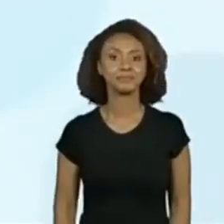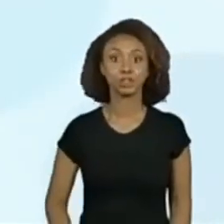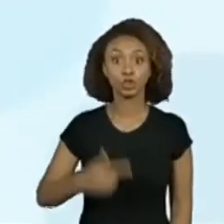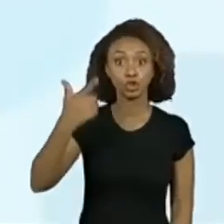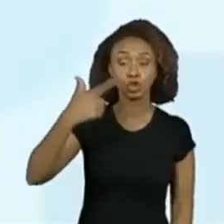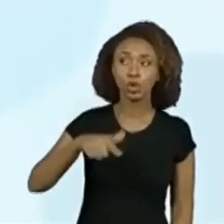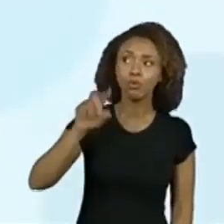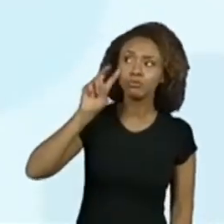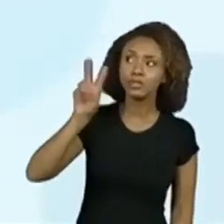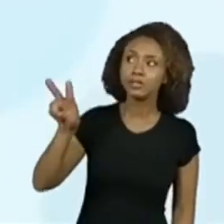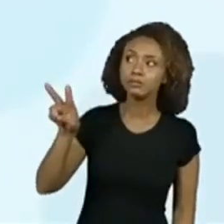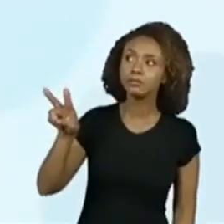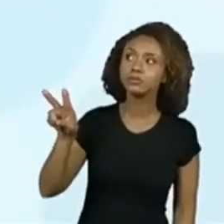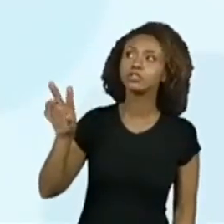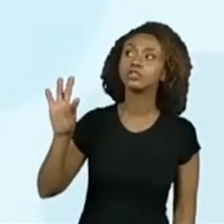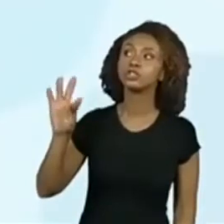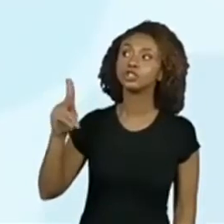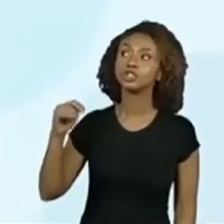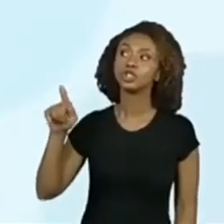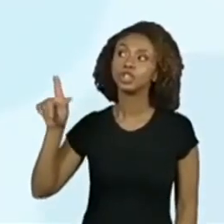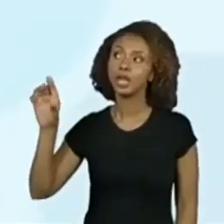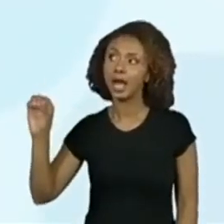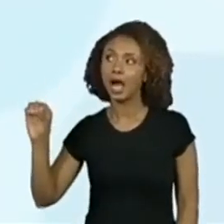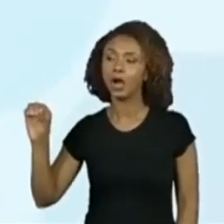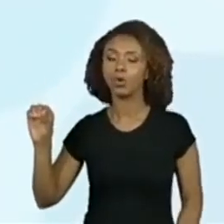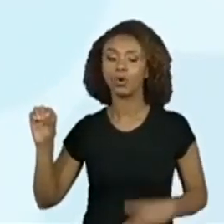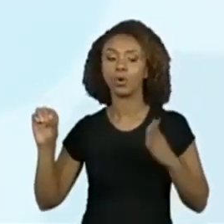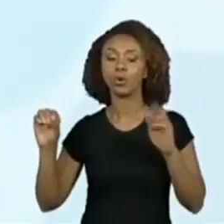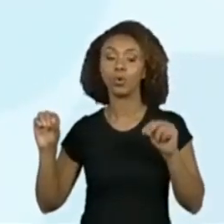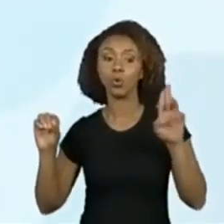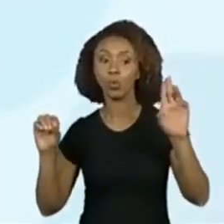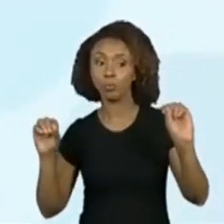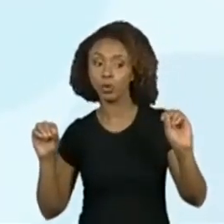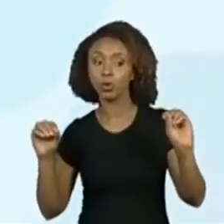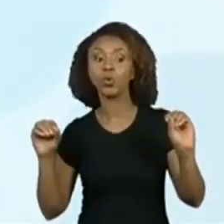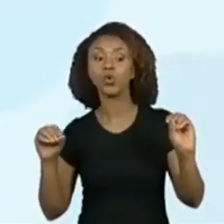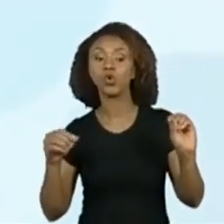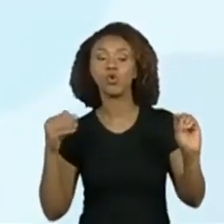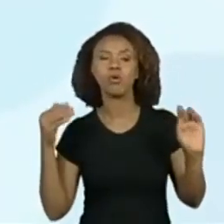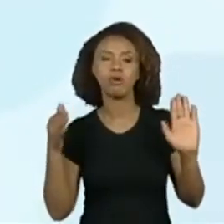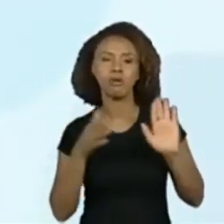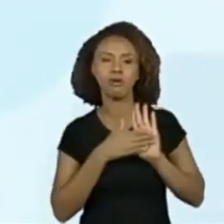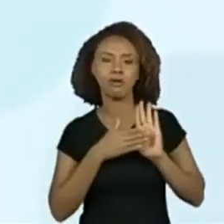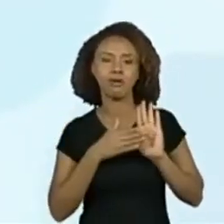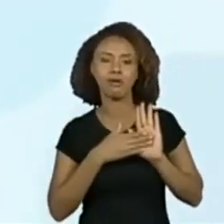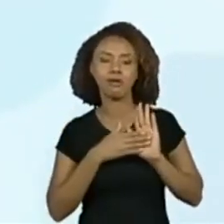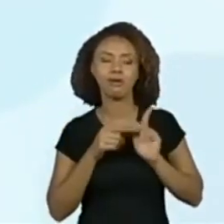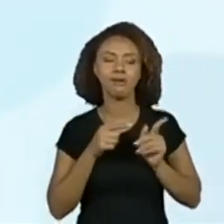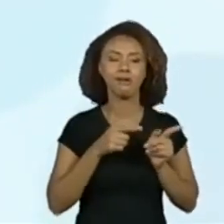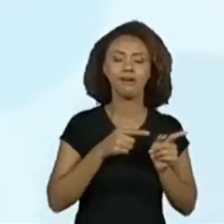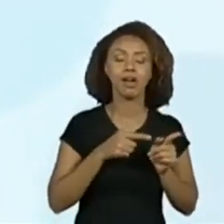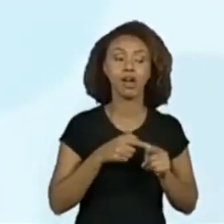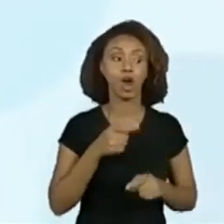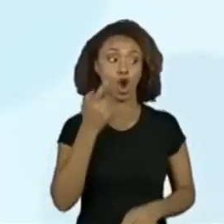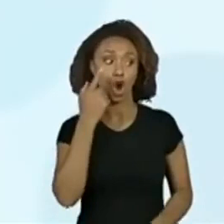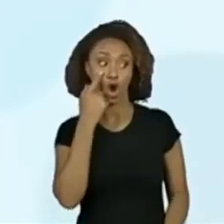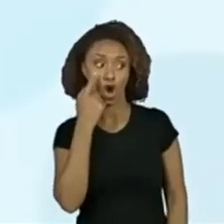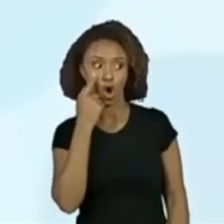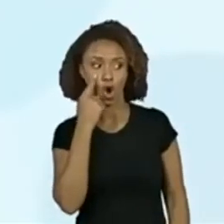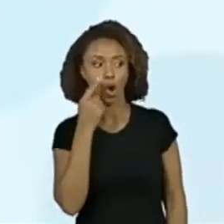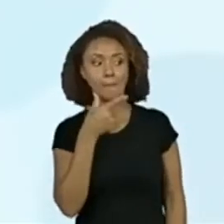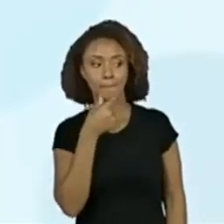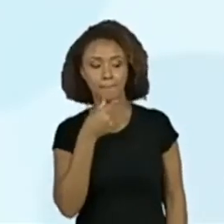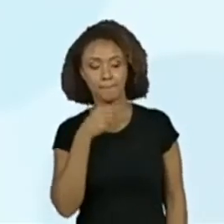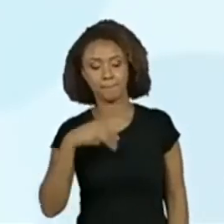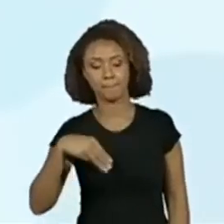vez Tiago desafiou Bruno com a seguinte proposta Mateus tinha